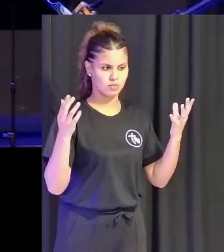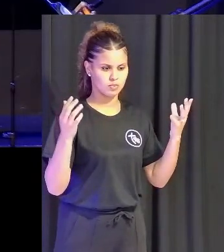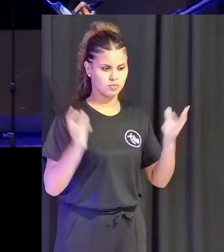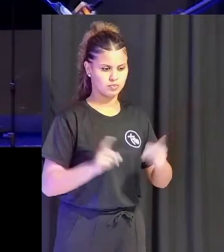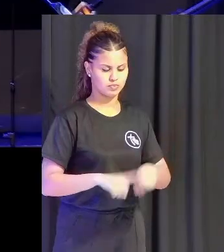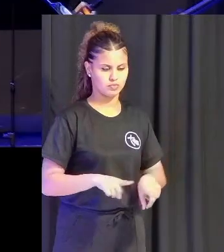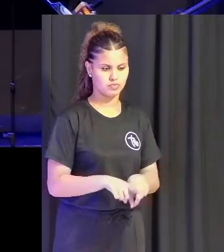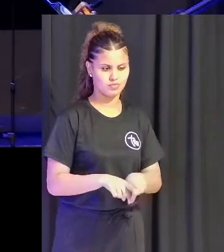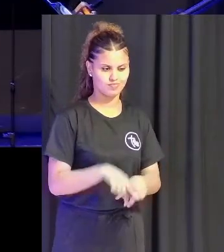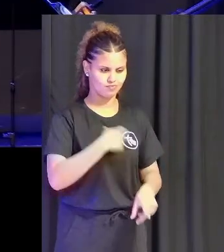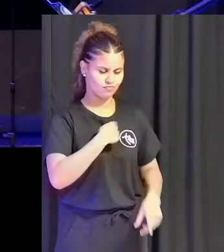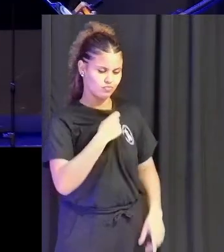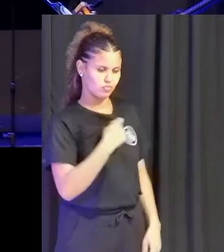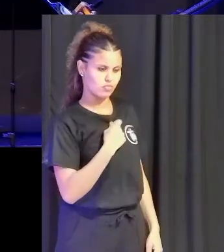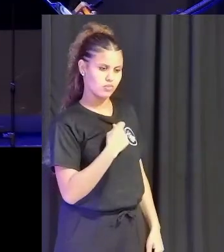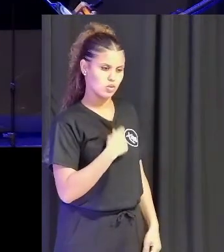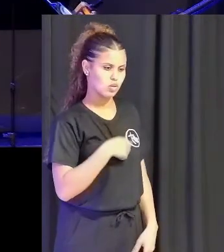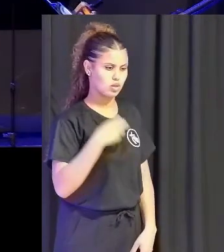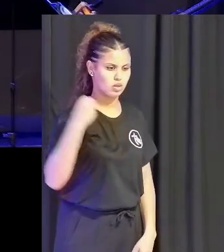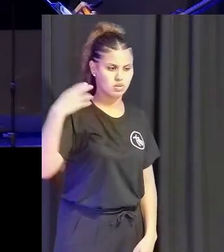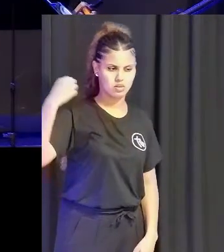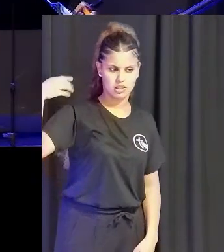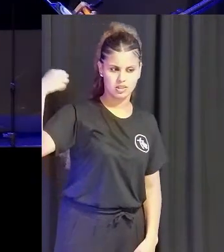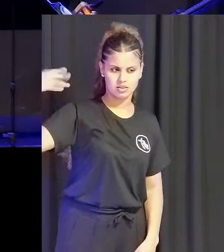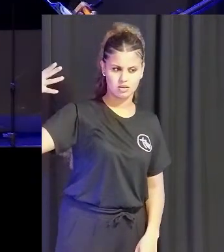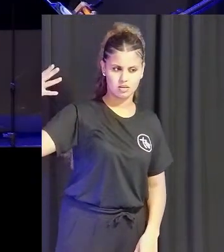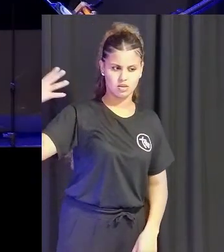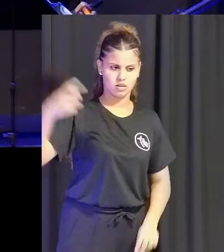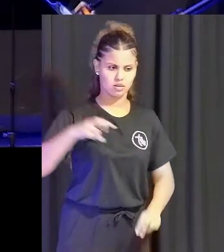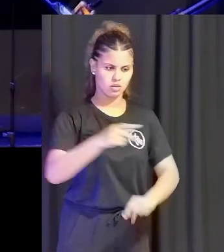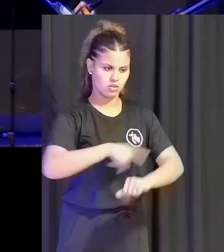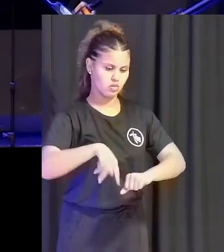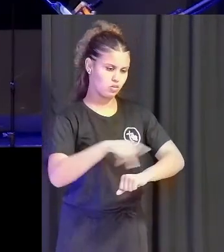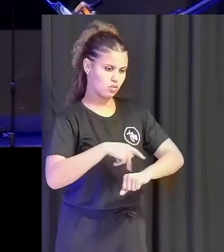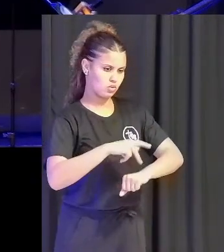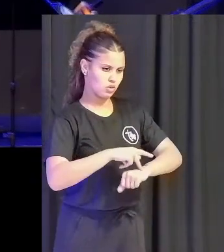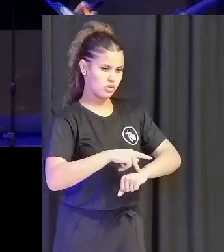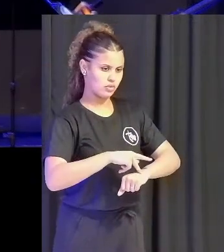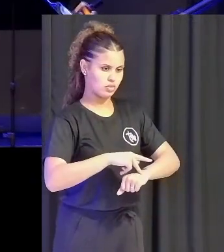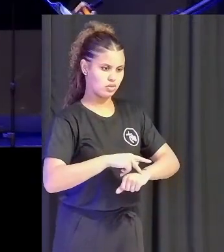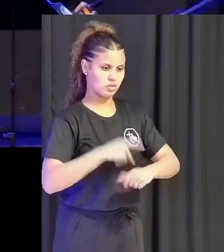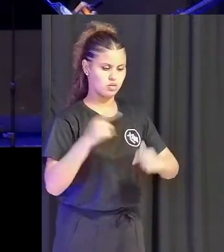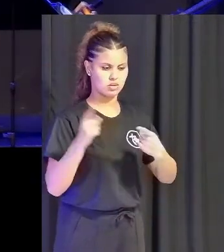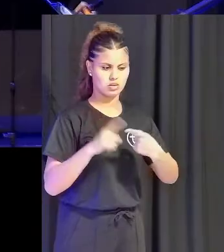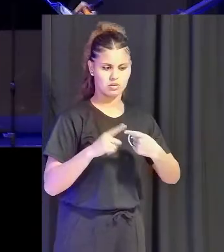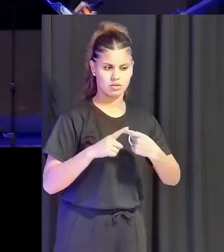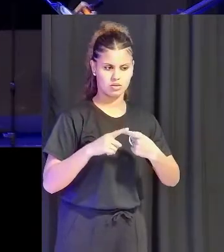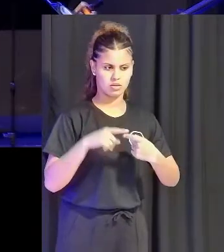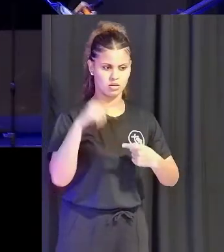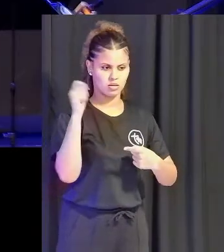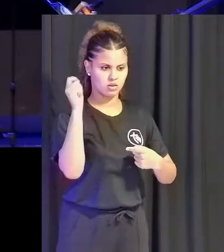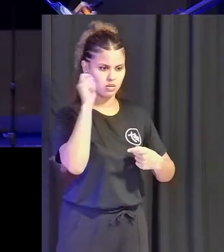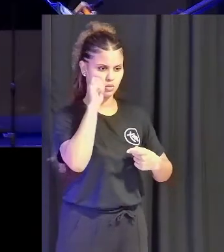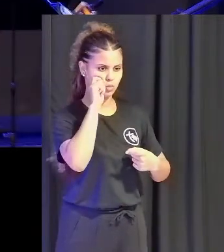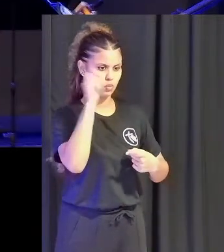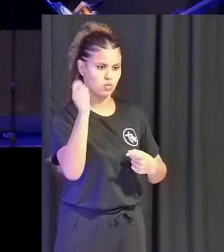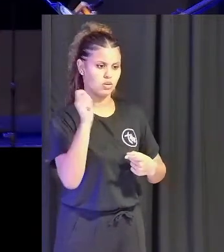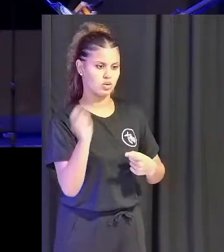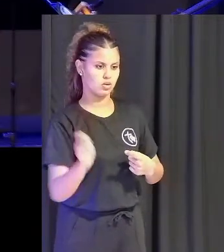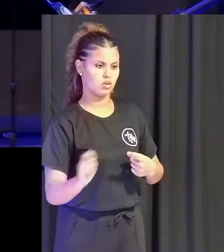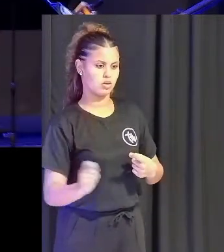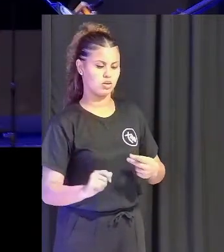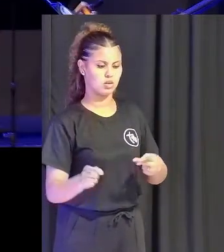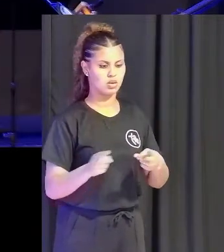de missionários da nossa igreja a outros países, como a Ucrânia e Angola. A gente